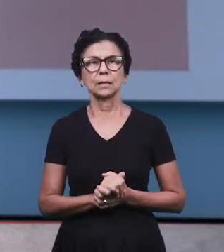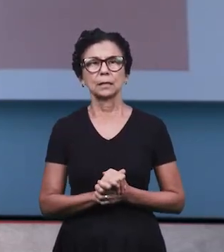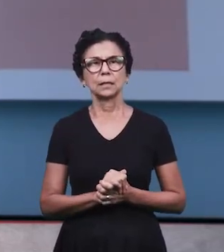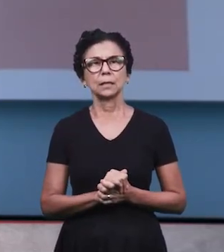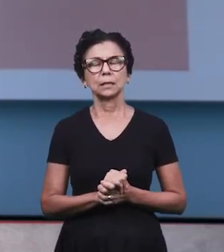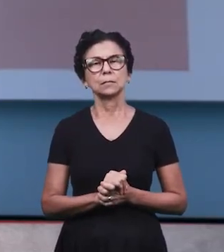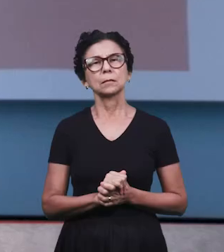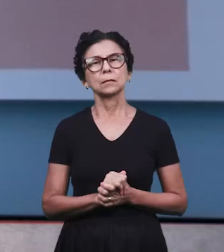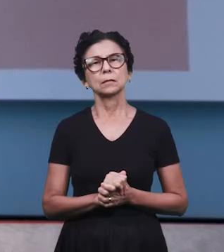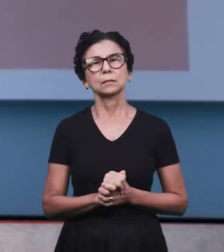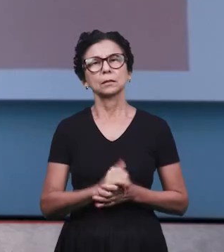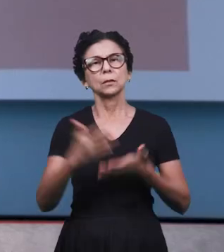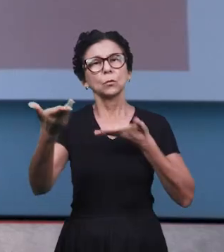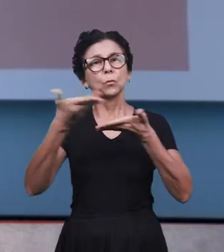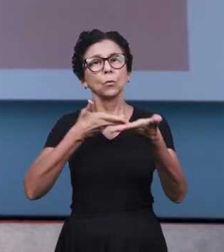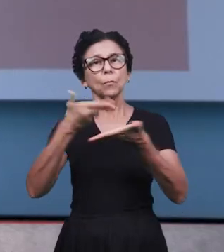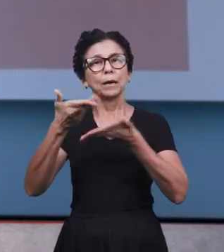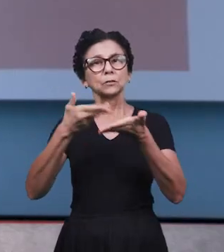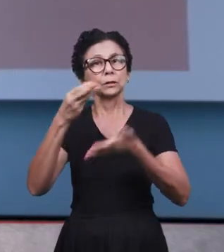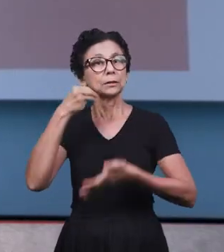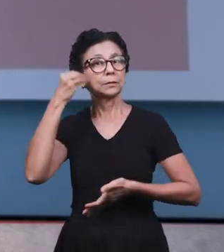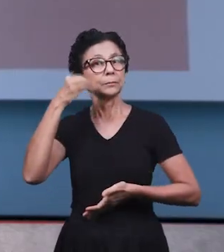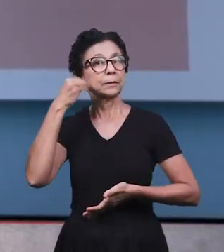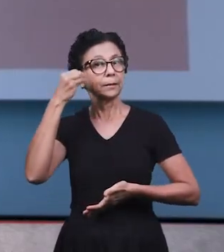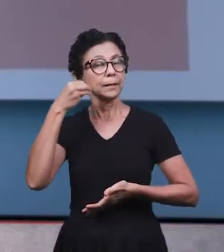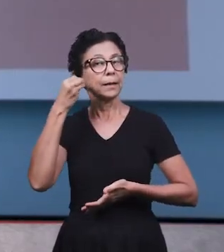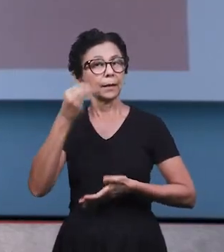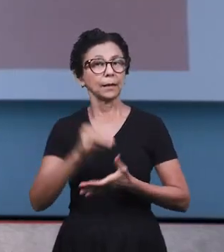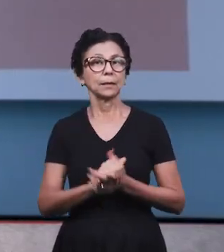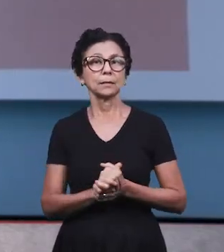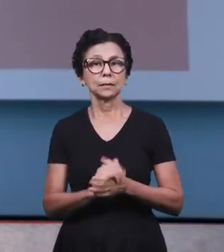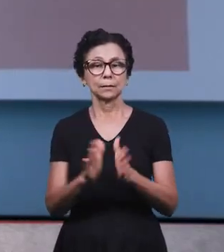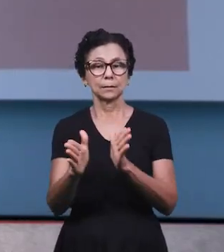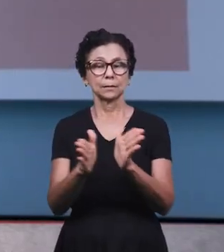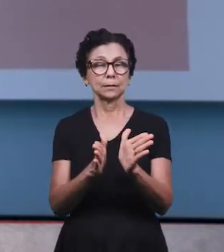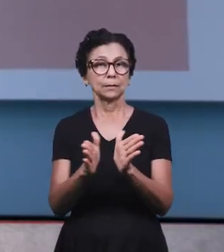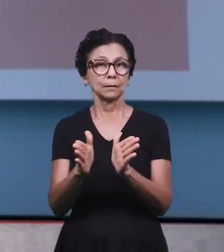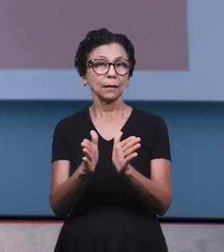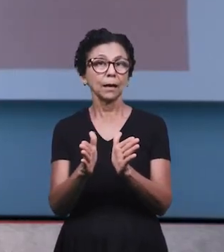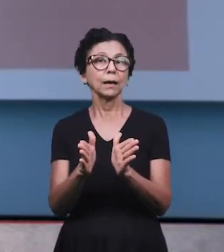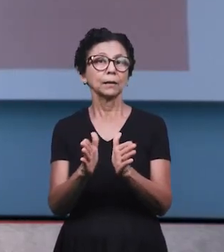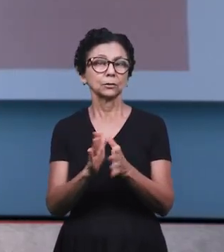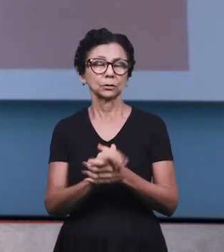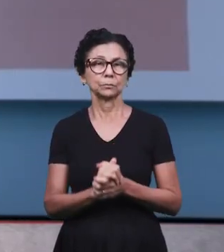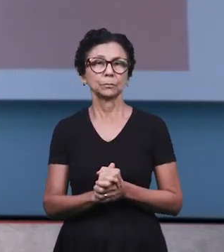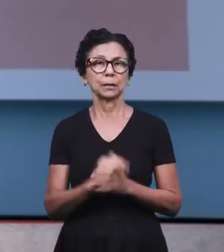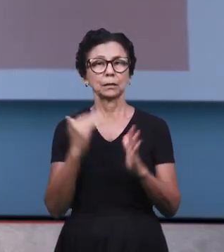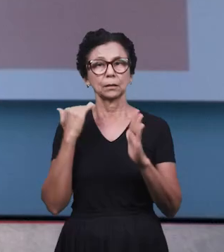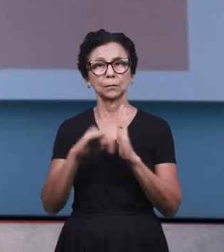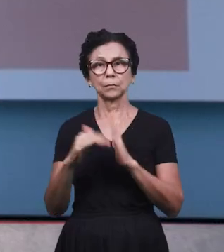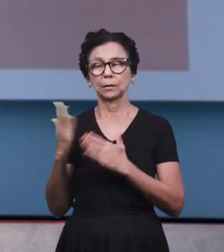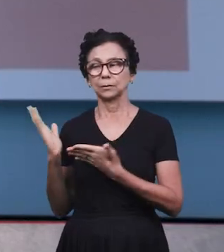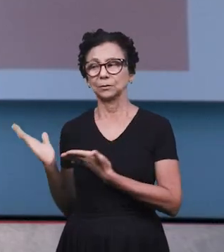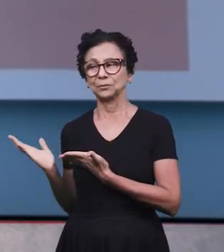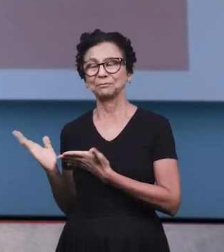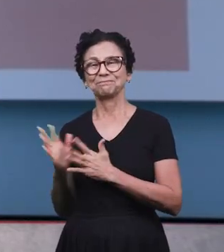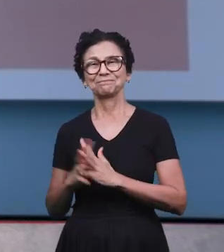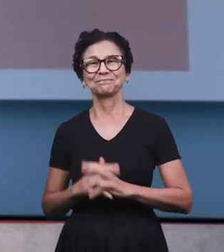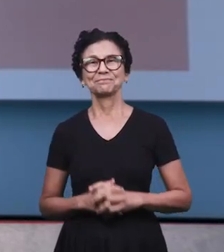suas contribuições e experiências sobre acessibilidade para o e-mail